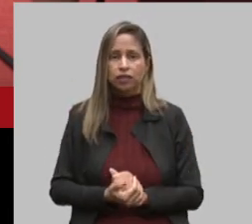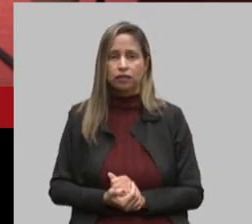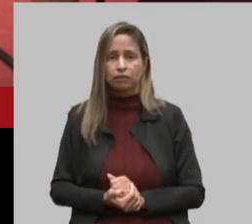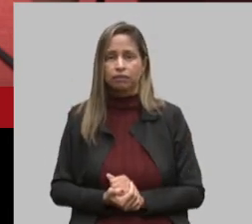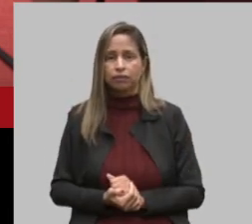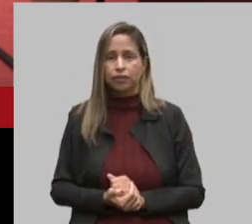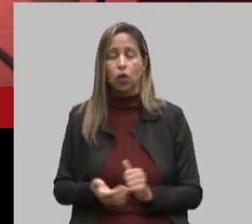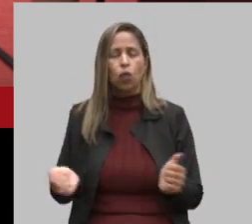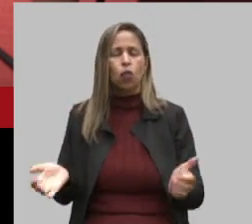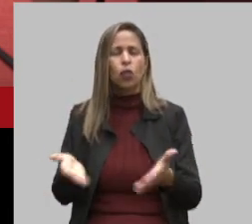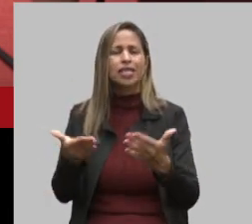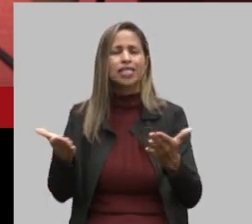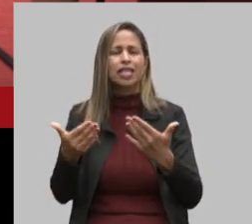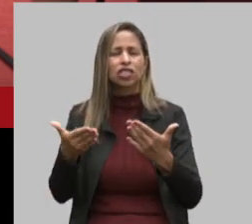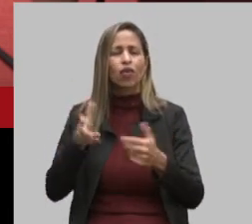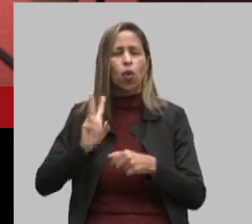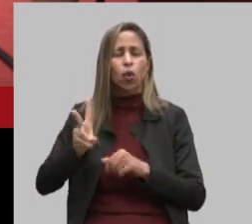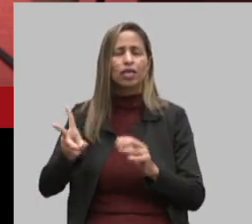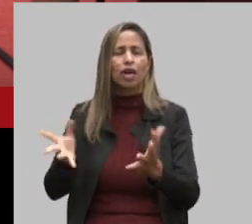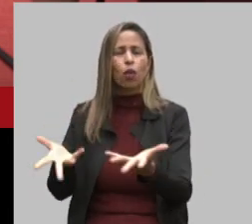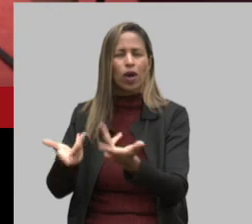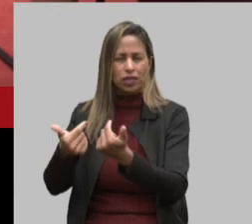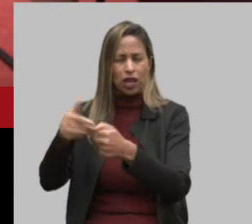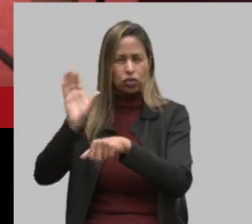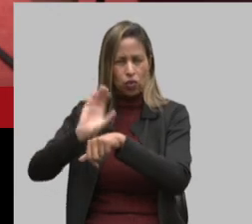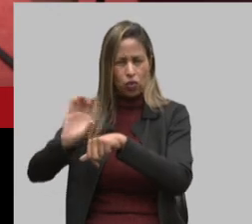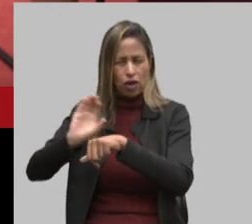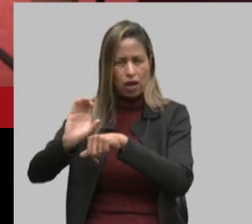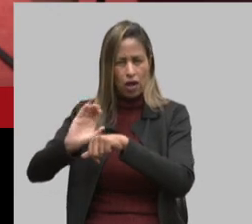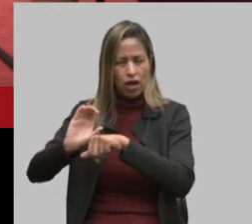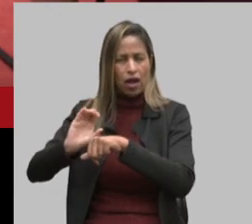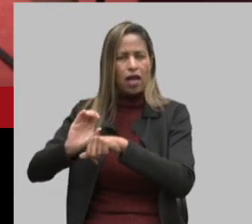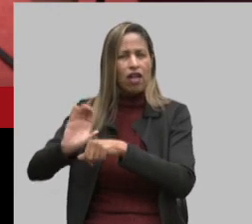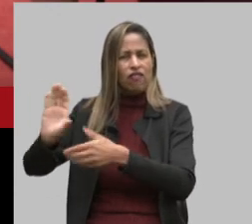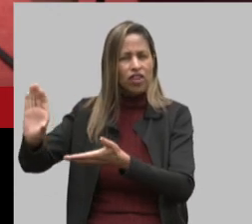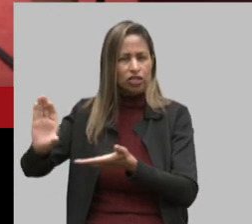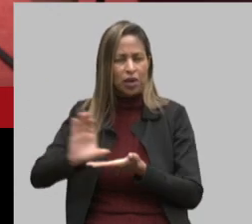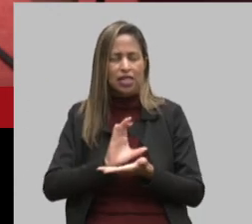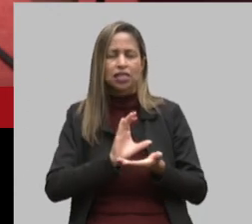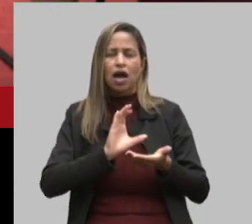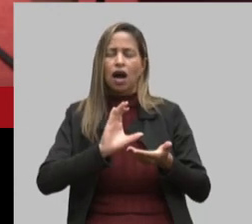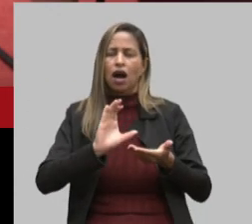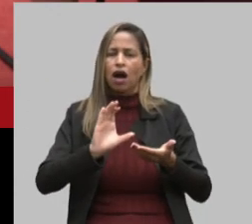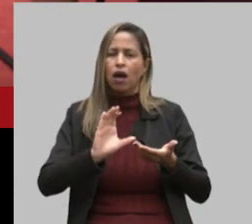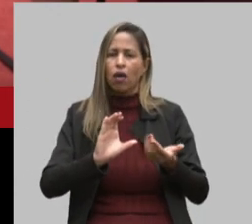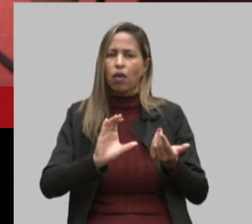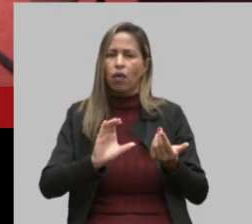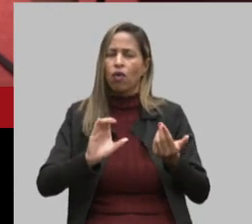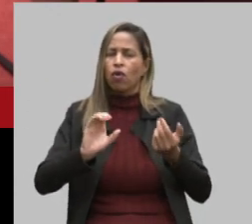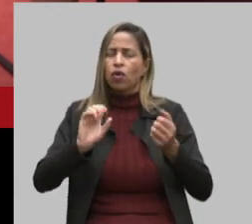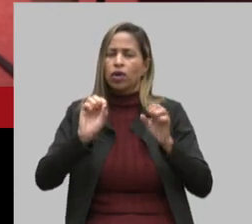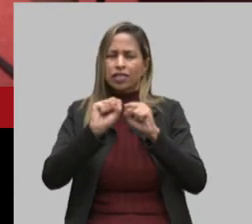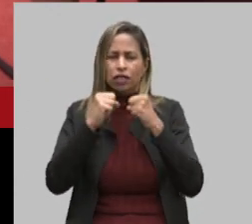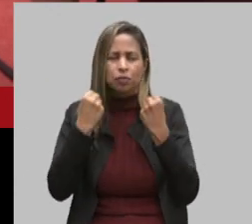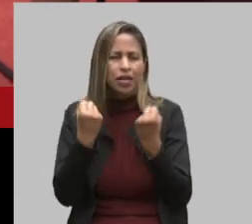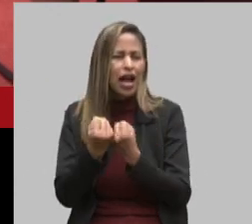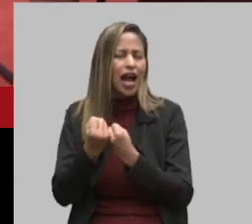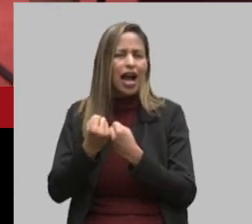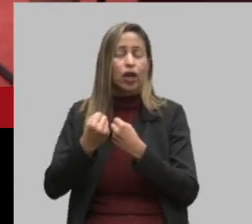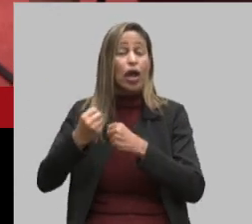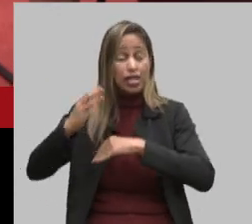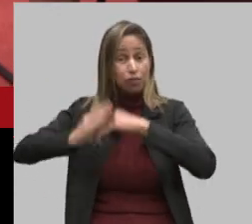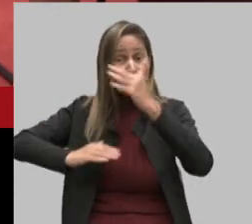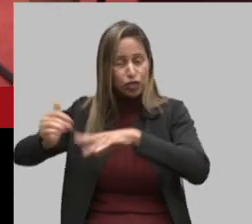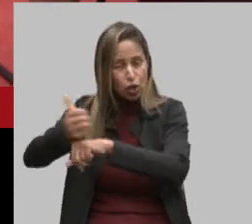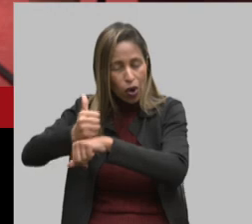incentivo a constante qualificação de professores por meio de investimentos em cursos de atualização workshops e programas de desenvolvimento profissional